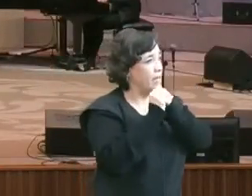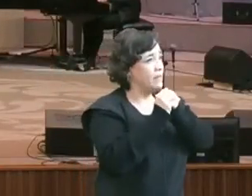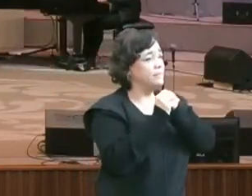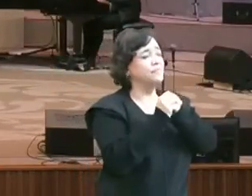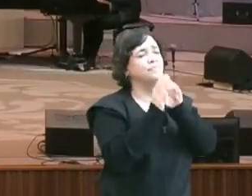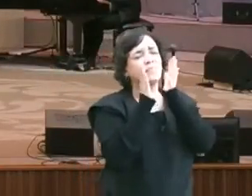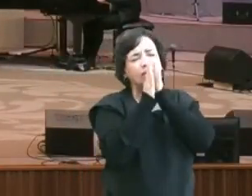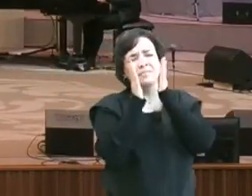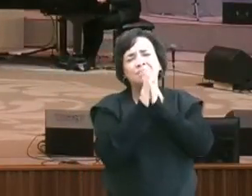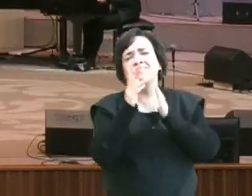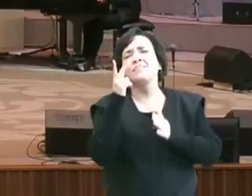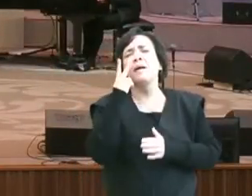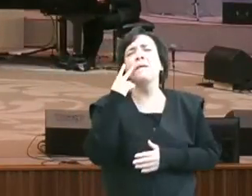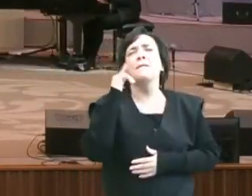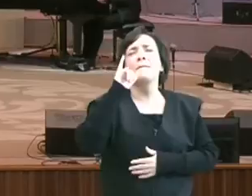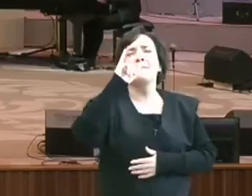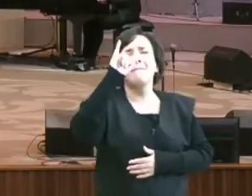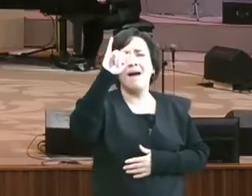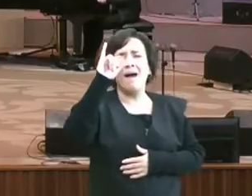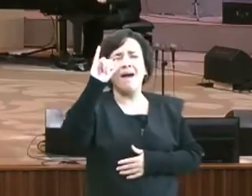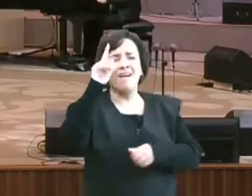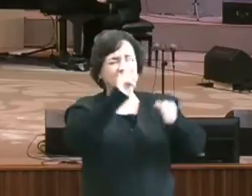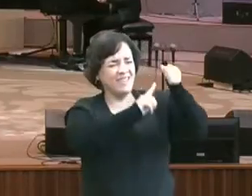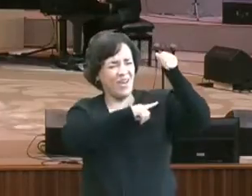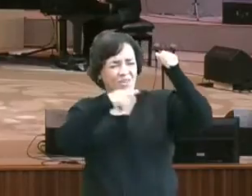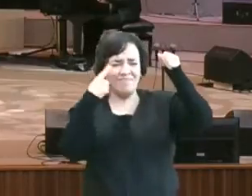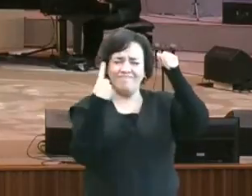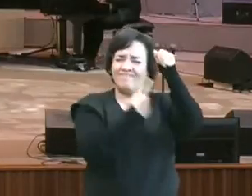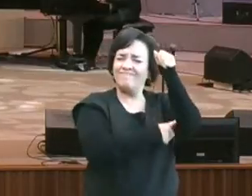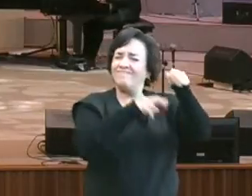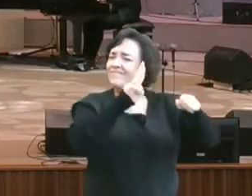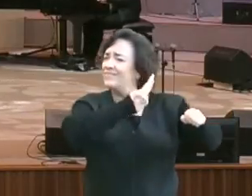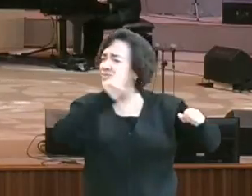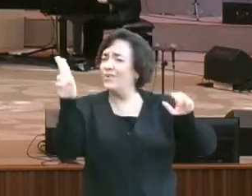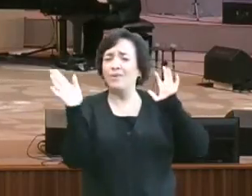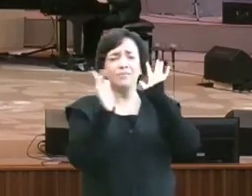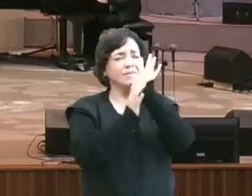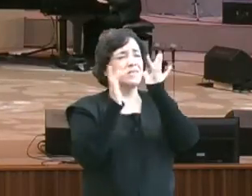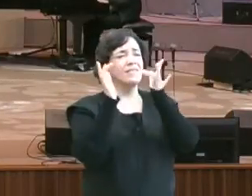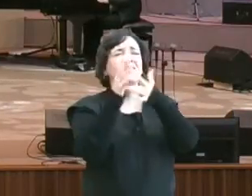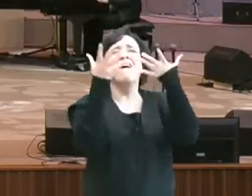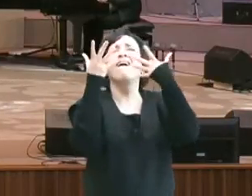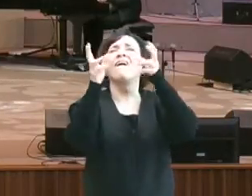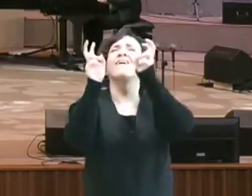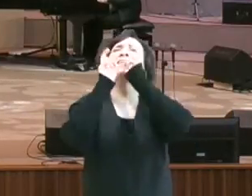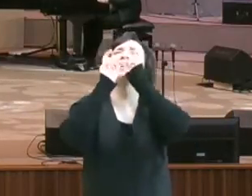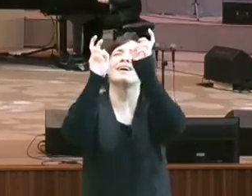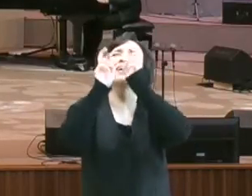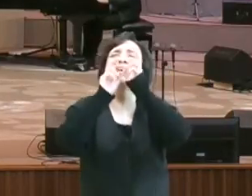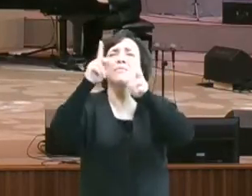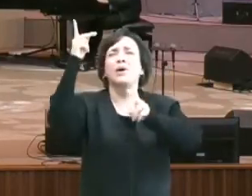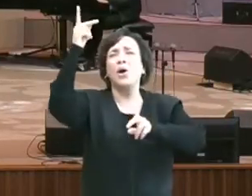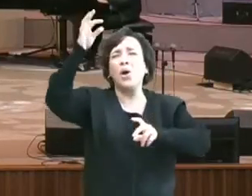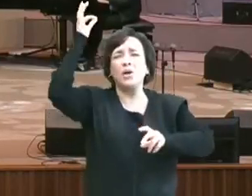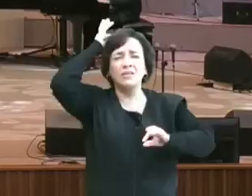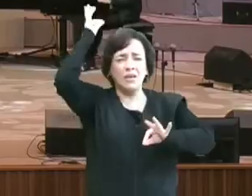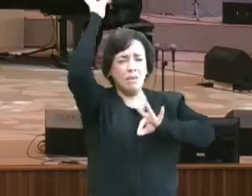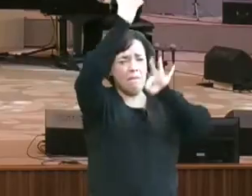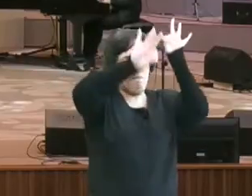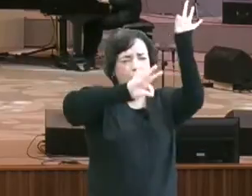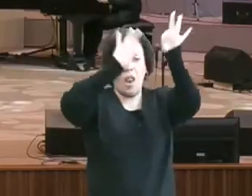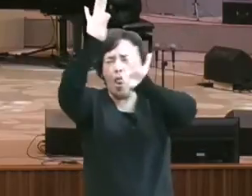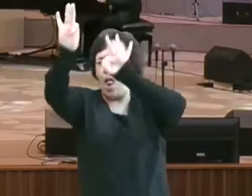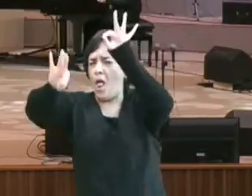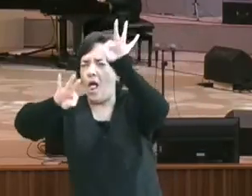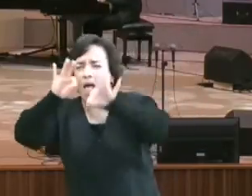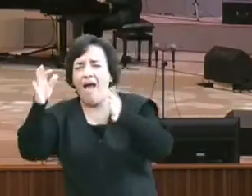Pai querido, agora na autoridade do nome de Jesus eu quero clamar que o teu Espírito se mova neste